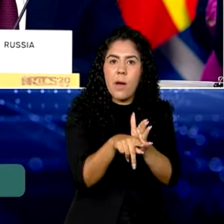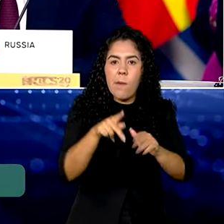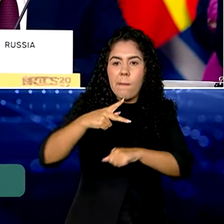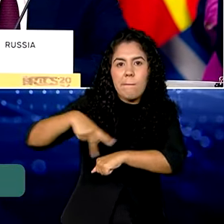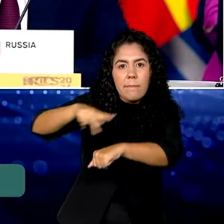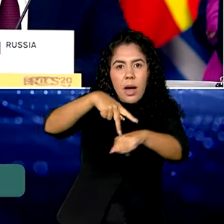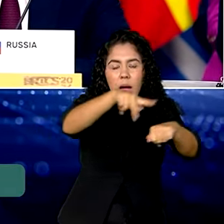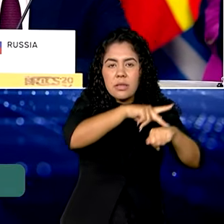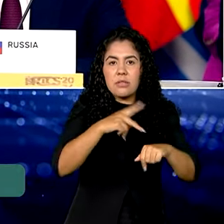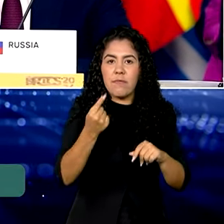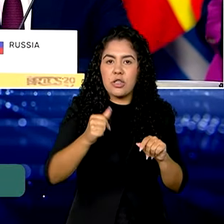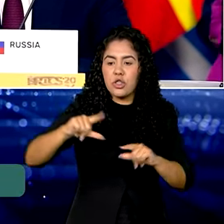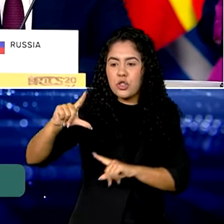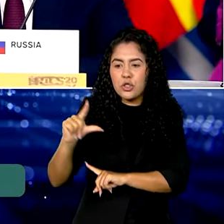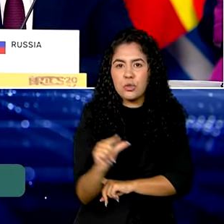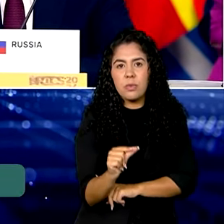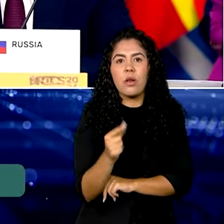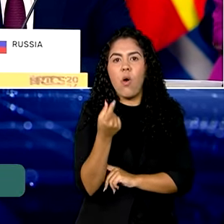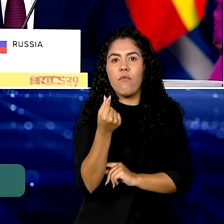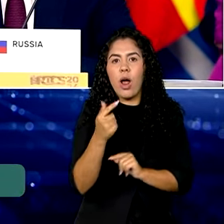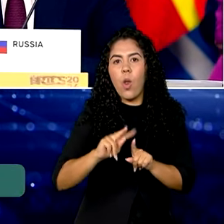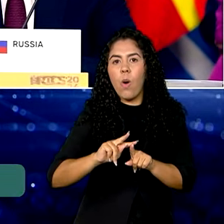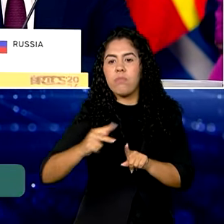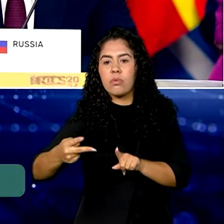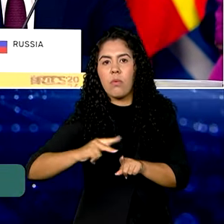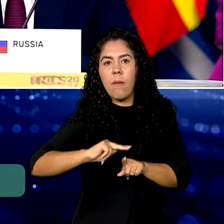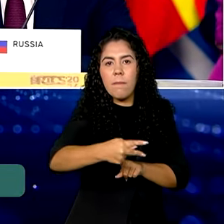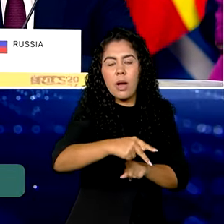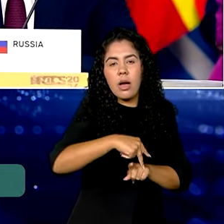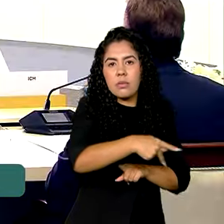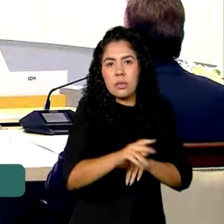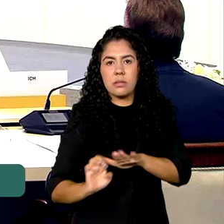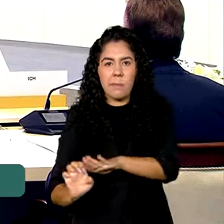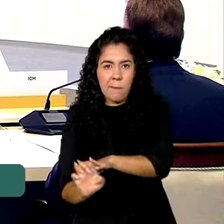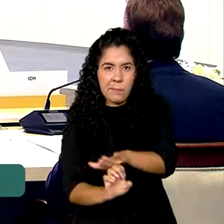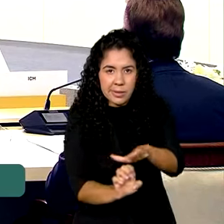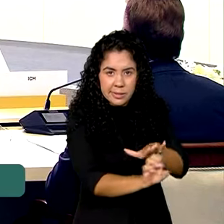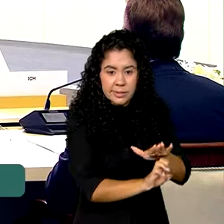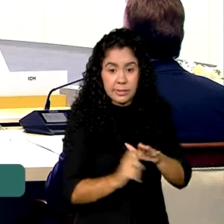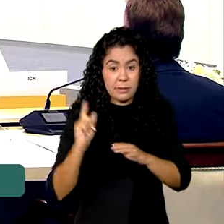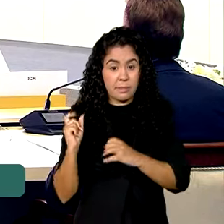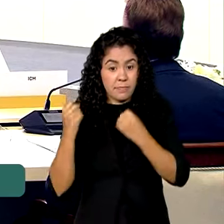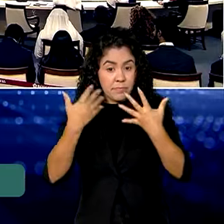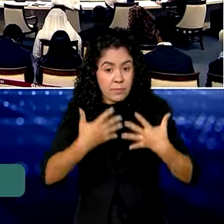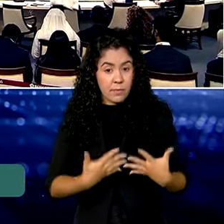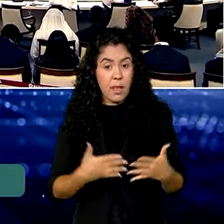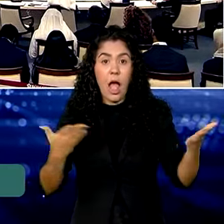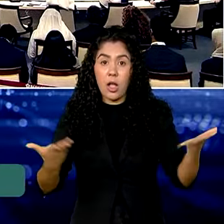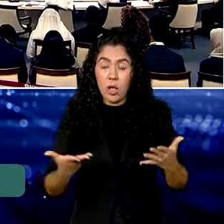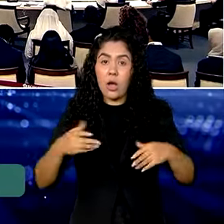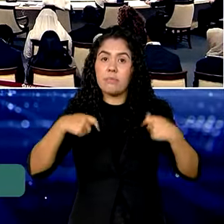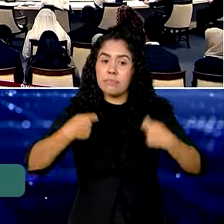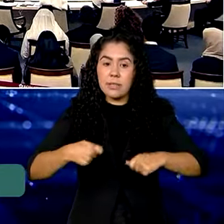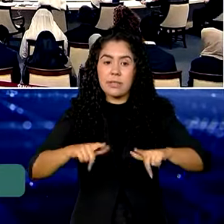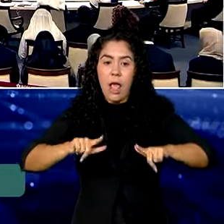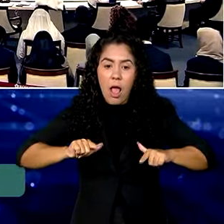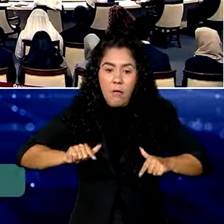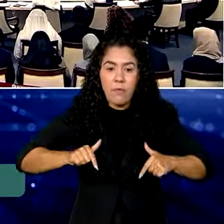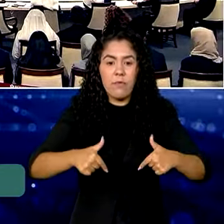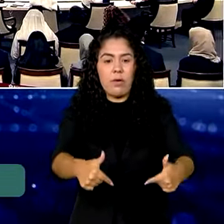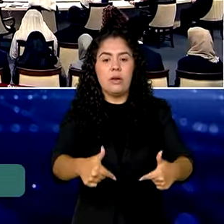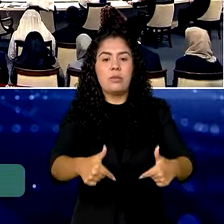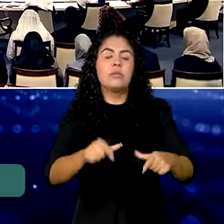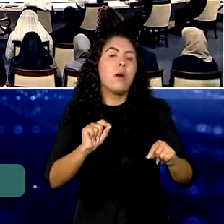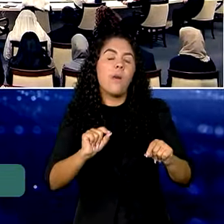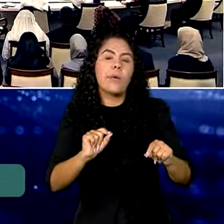vão reduzir os custos de transação de pequenas e médias É Chegada a Hora de avançar na criação de meio de pagamento